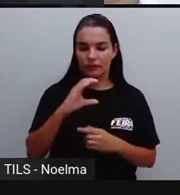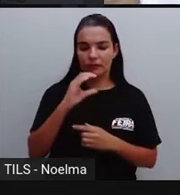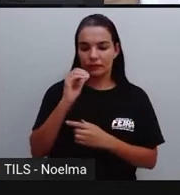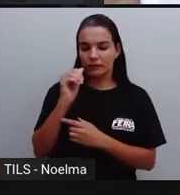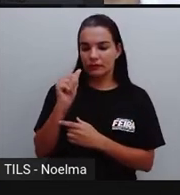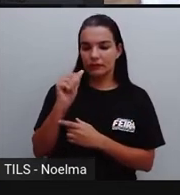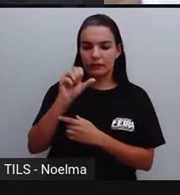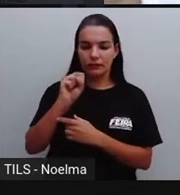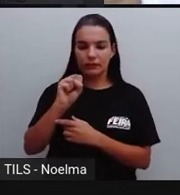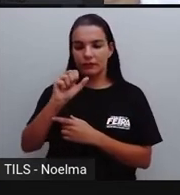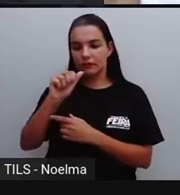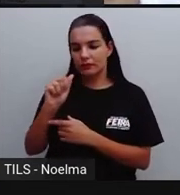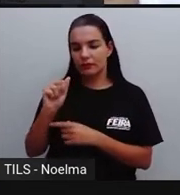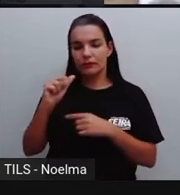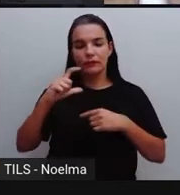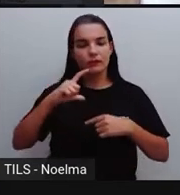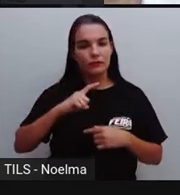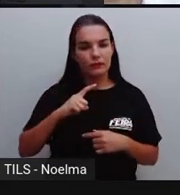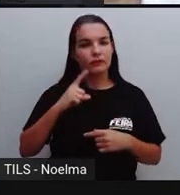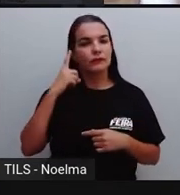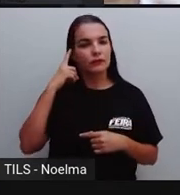letra si com som de z.